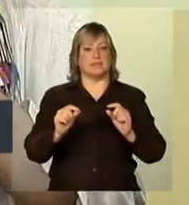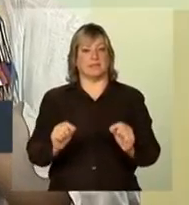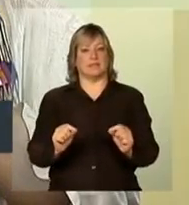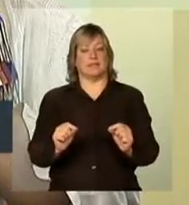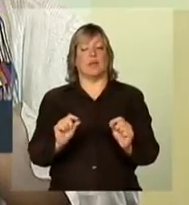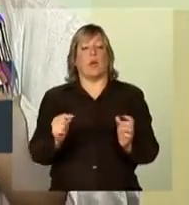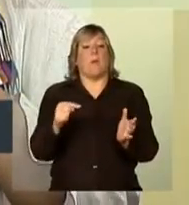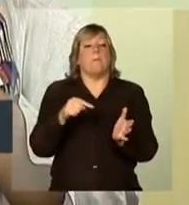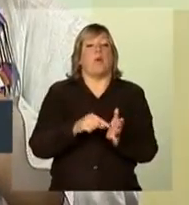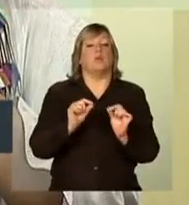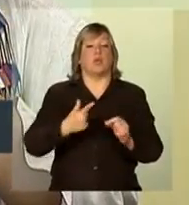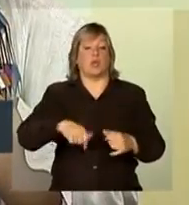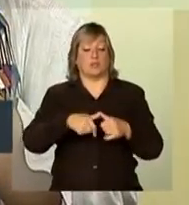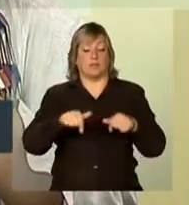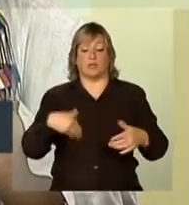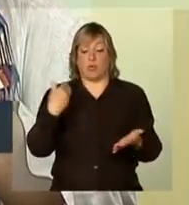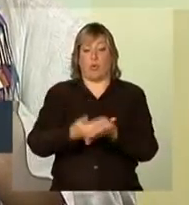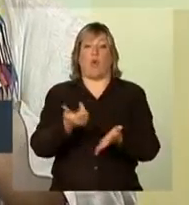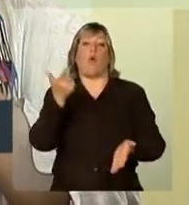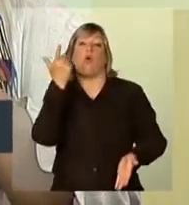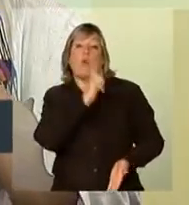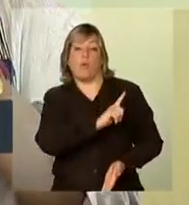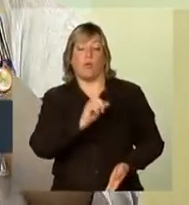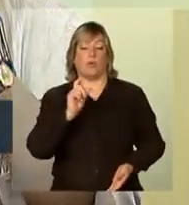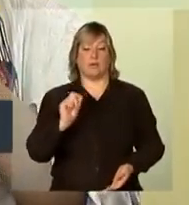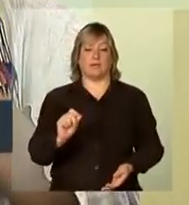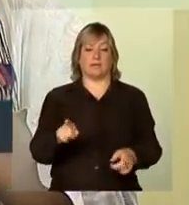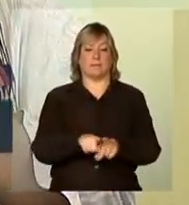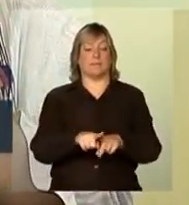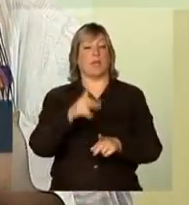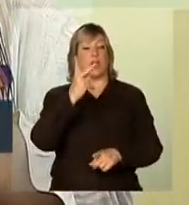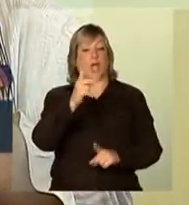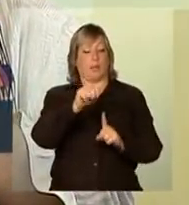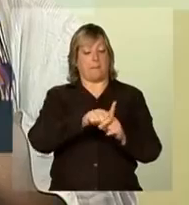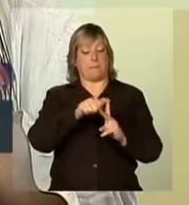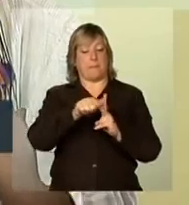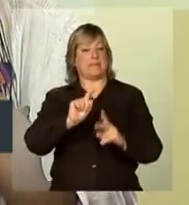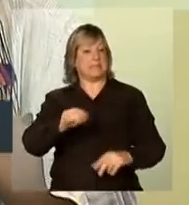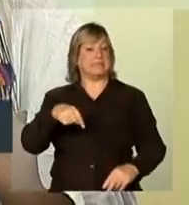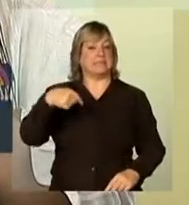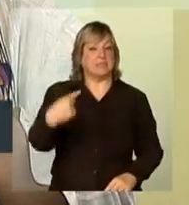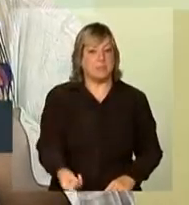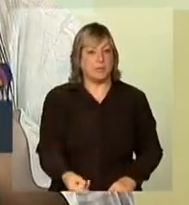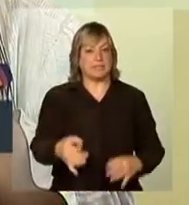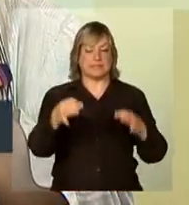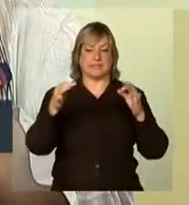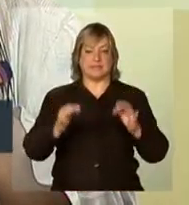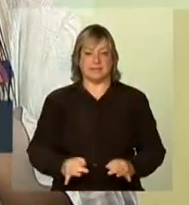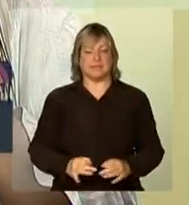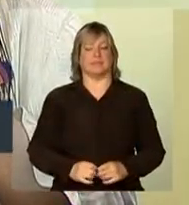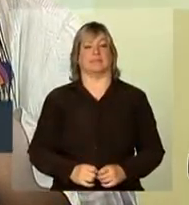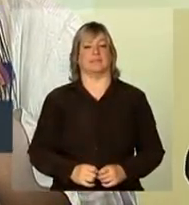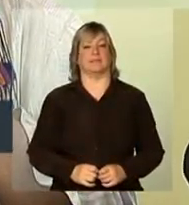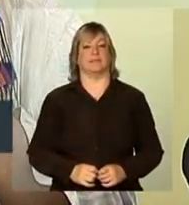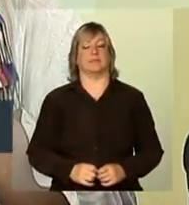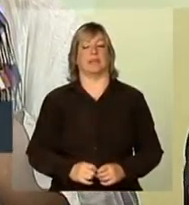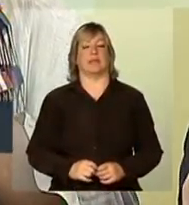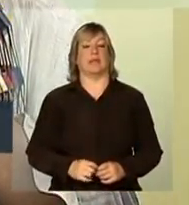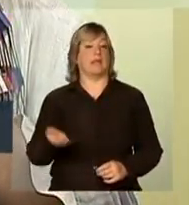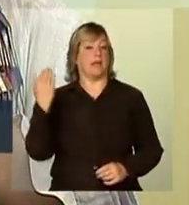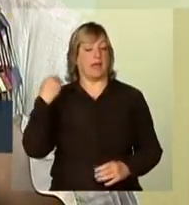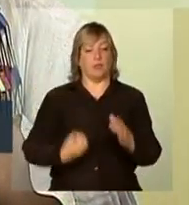ponto nós estamos, a que ponto nós chegamos. eh 2 meses depois, é exatos dois meses, eh, depois